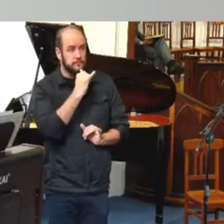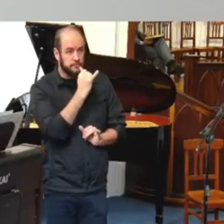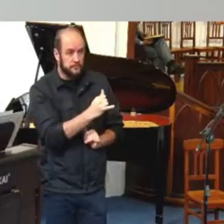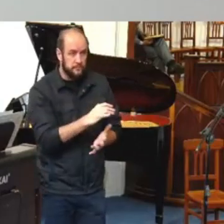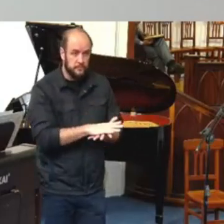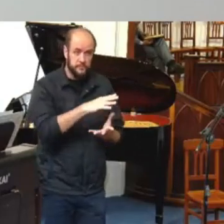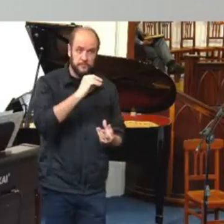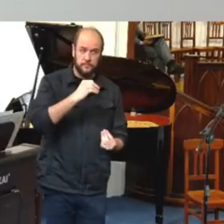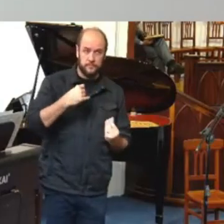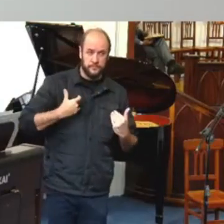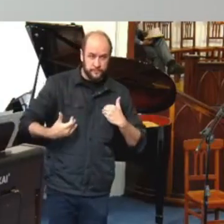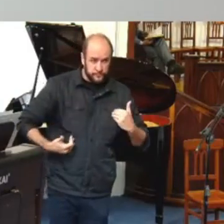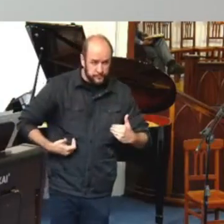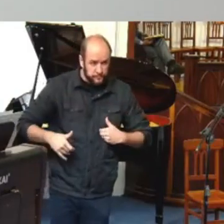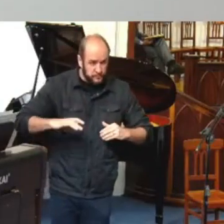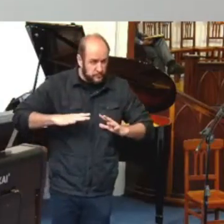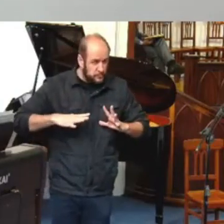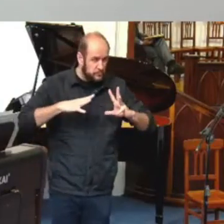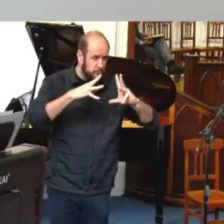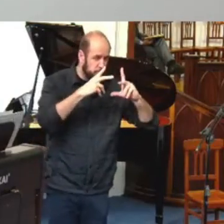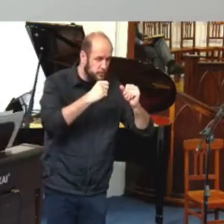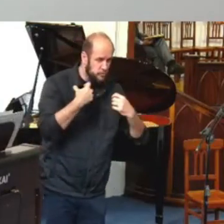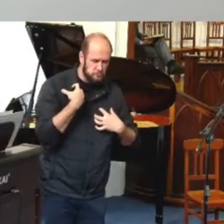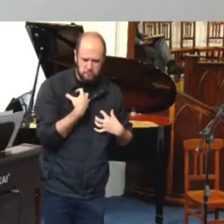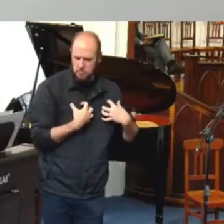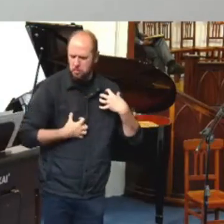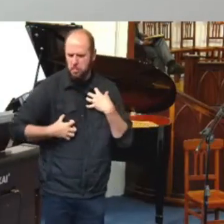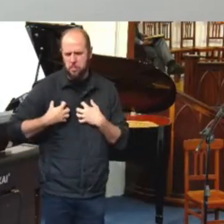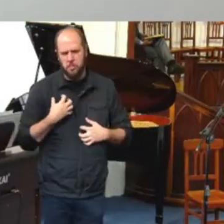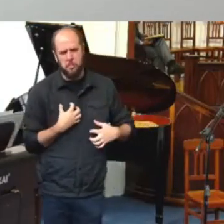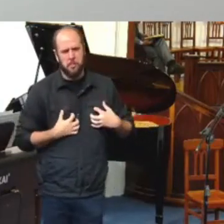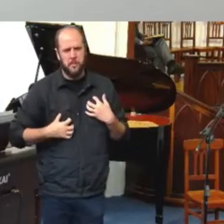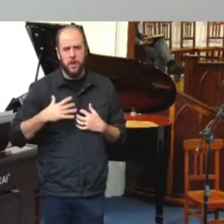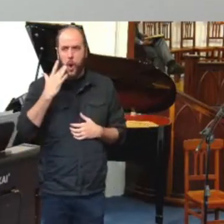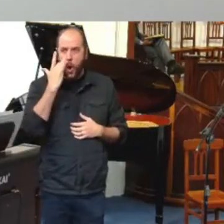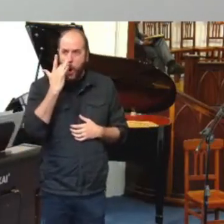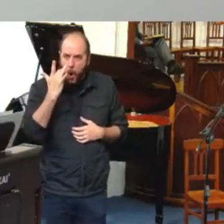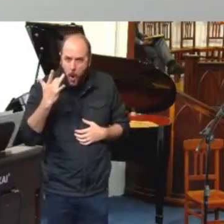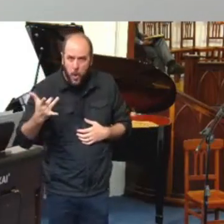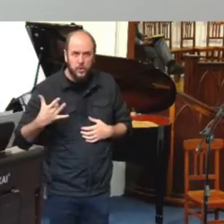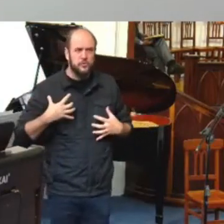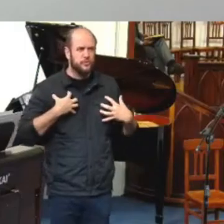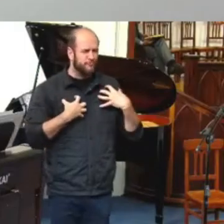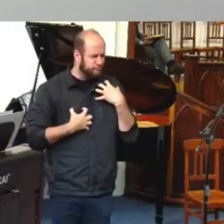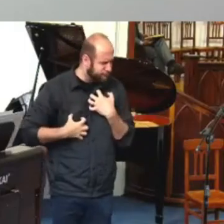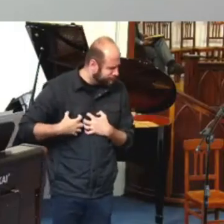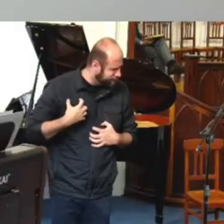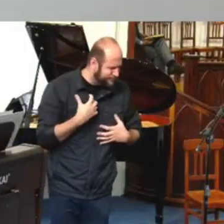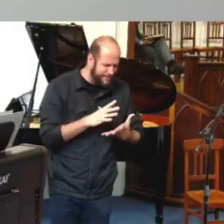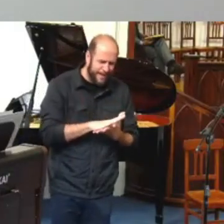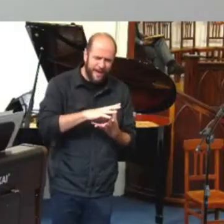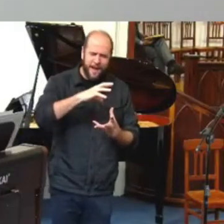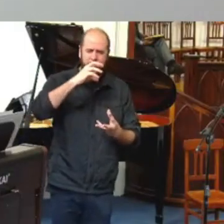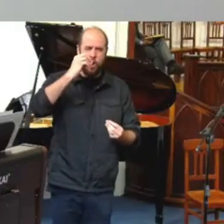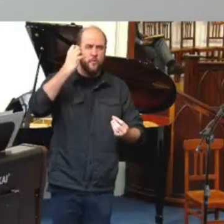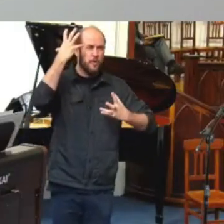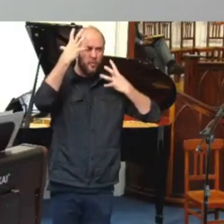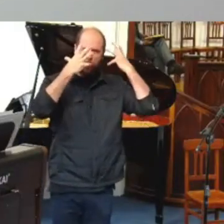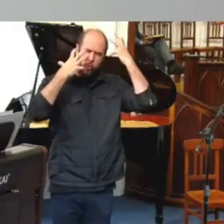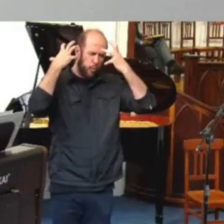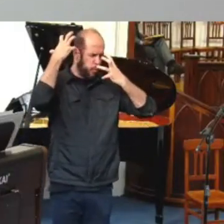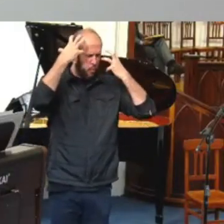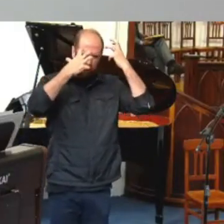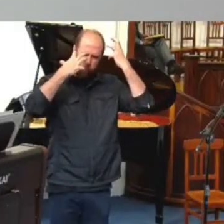corpo estavam perturbados. Os meus ossos estão abalados, a minha alma está profundamente